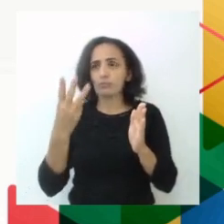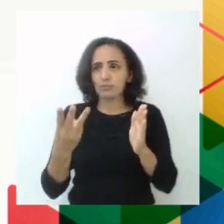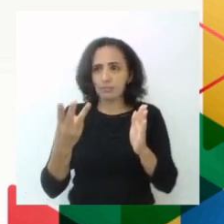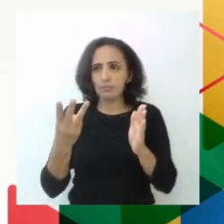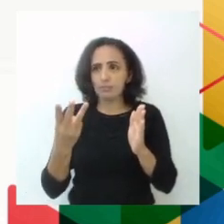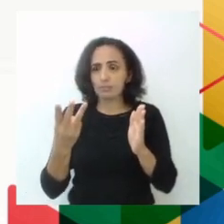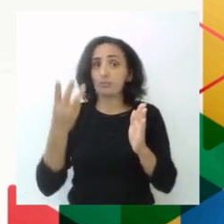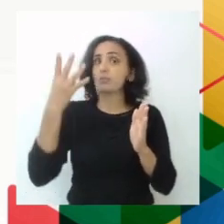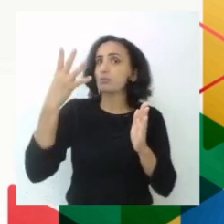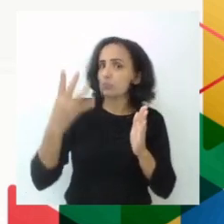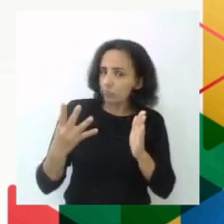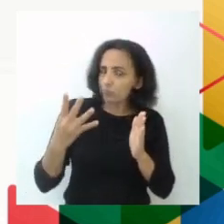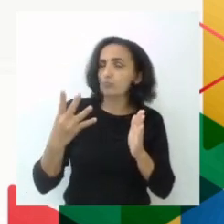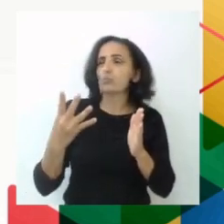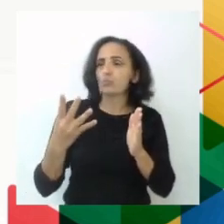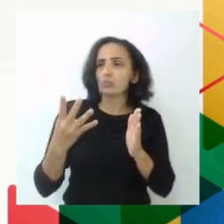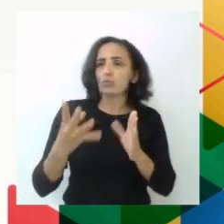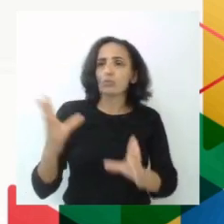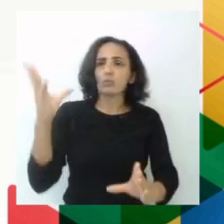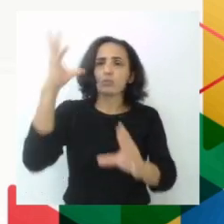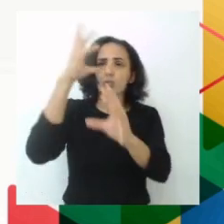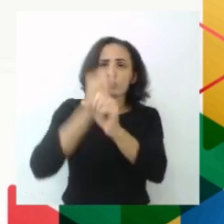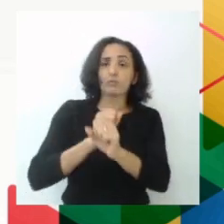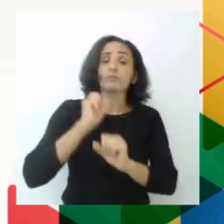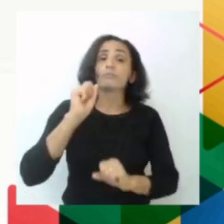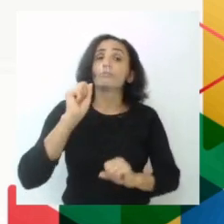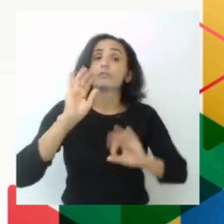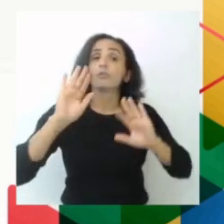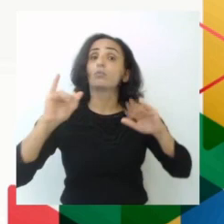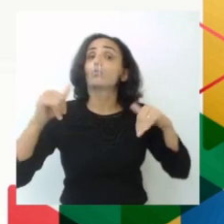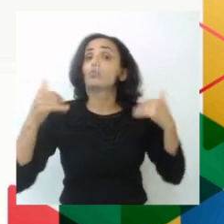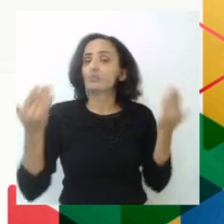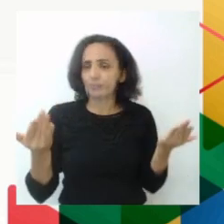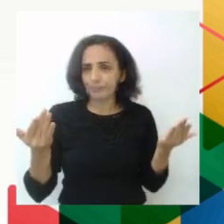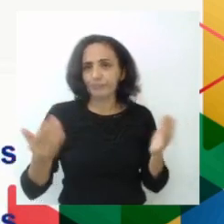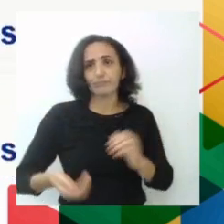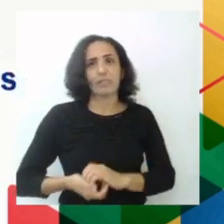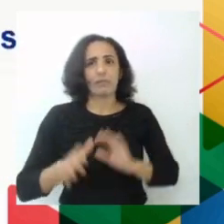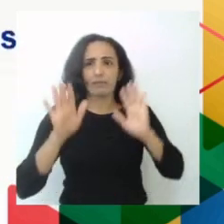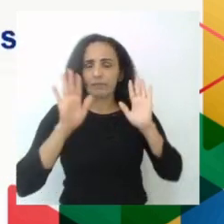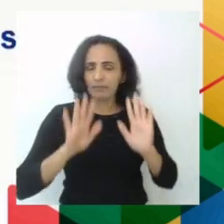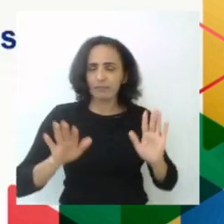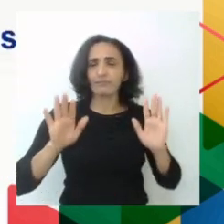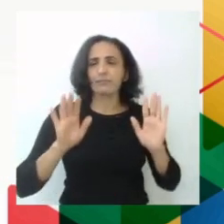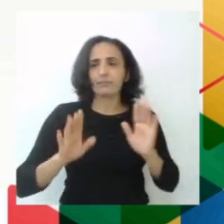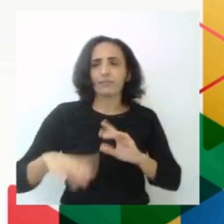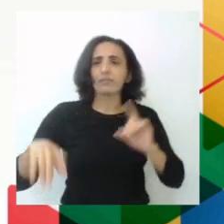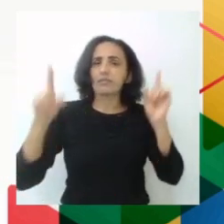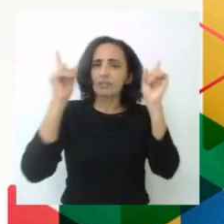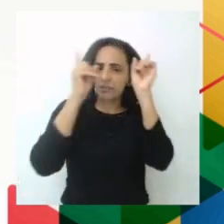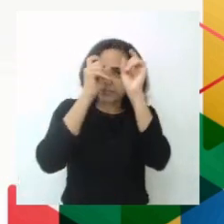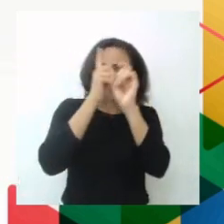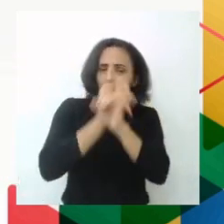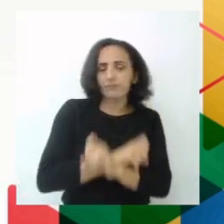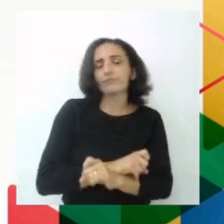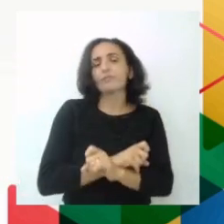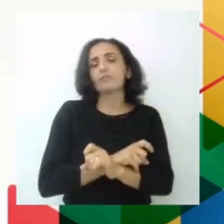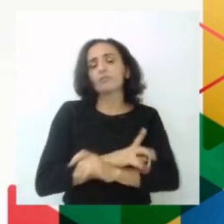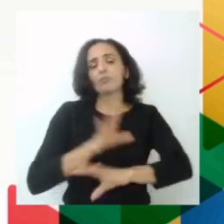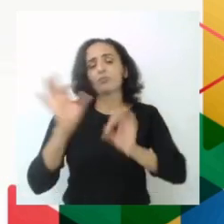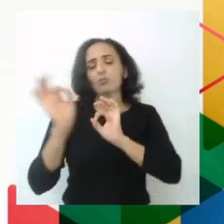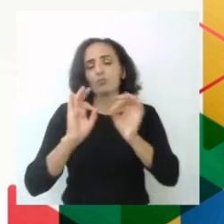3 e 4, o resultado será... Essa questão é trabalhosa. Por quê? Ele quer formar, ele não quer